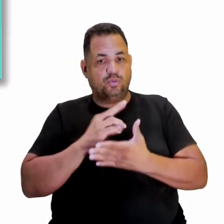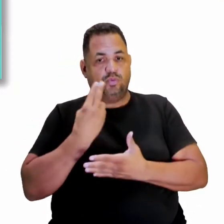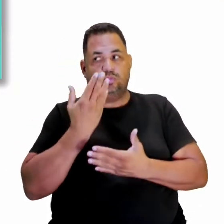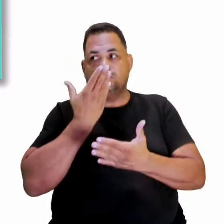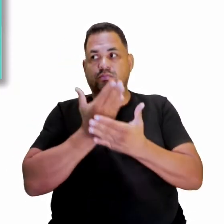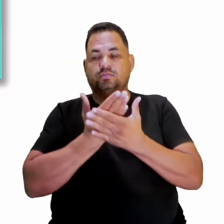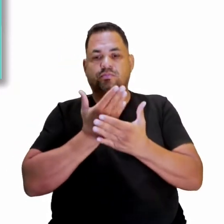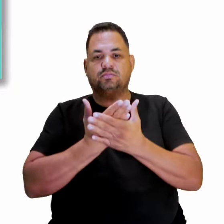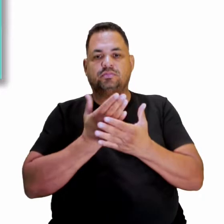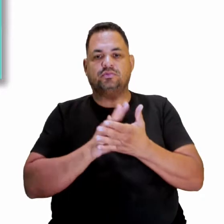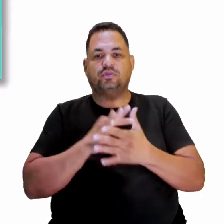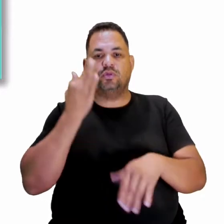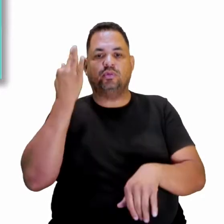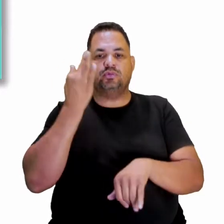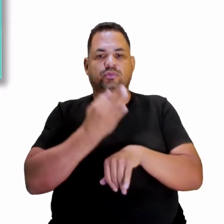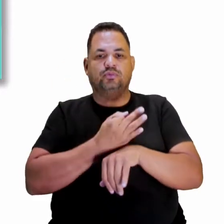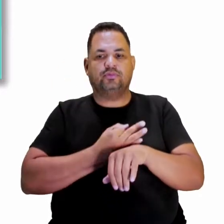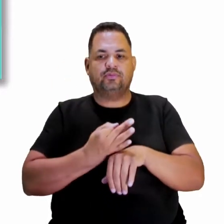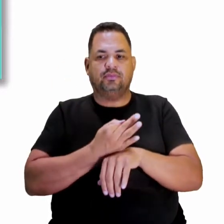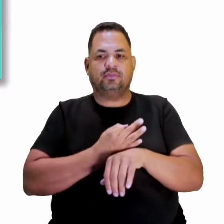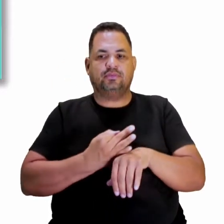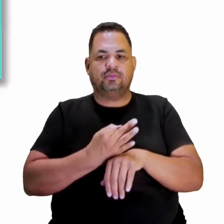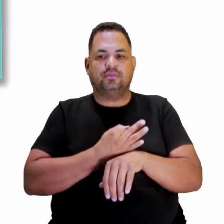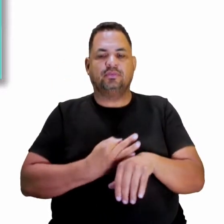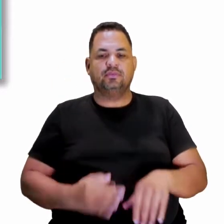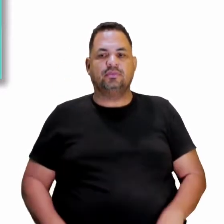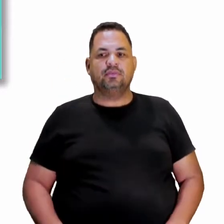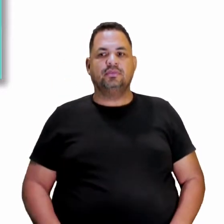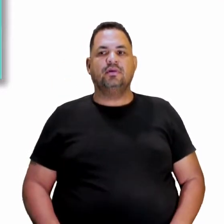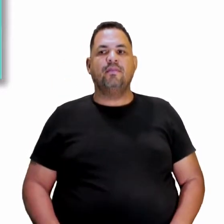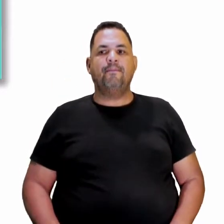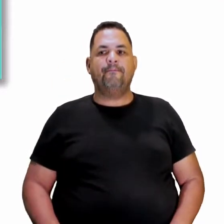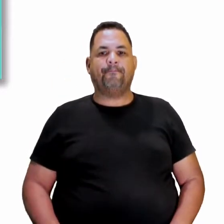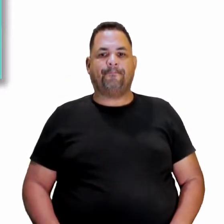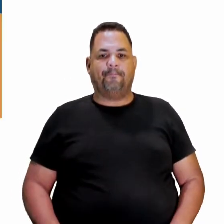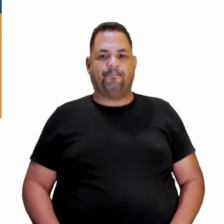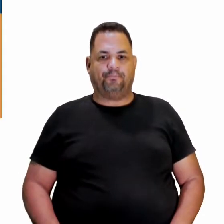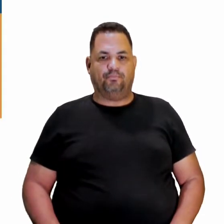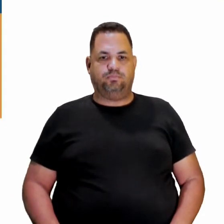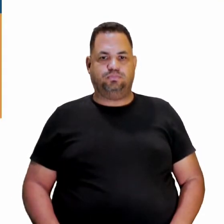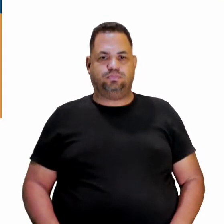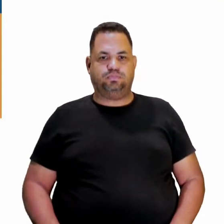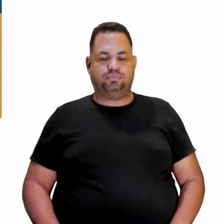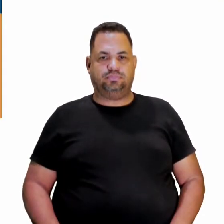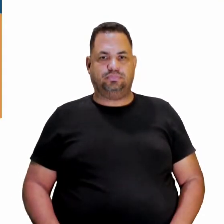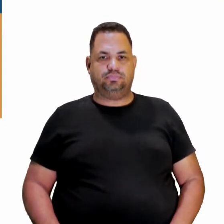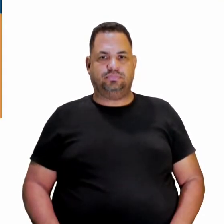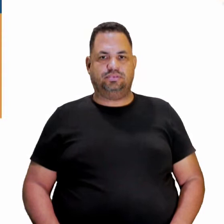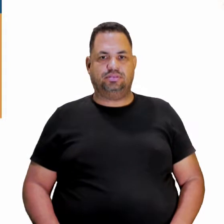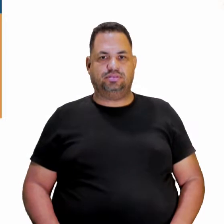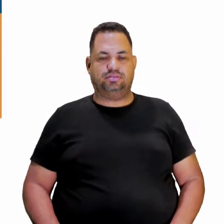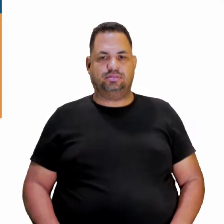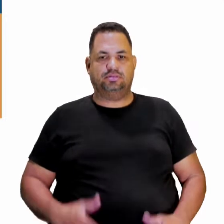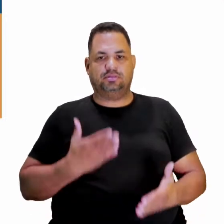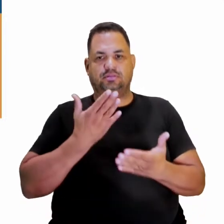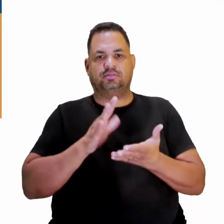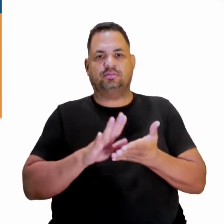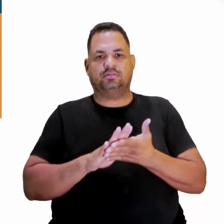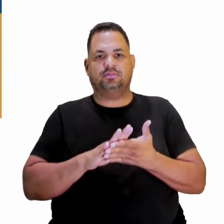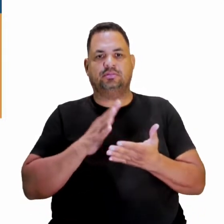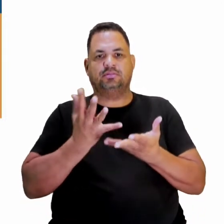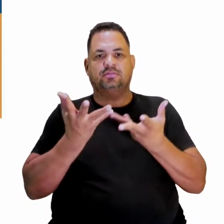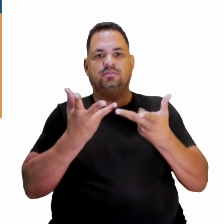fazendo as suas short answers, respostas curtas, na aula de hoje também. Vamos lá para a nossa habilidade. A habilidade de hoje é o